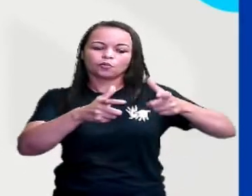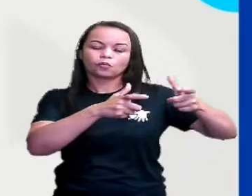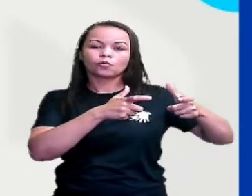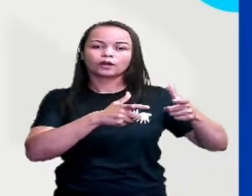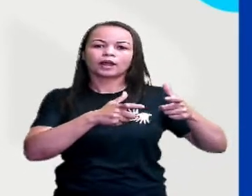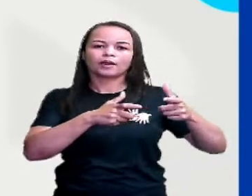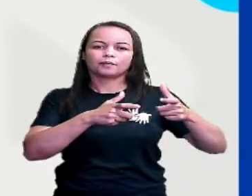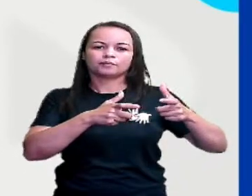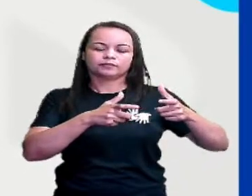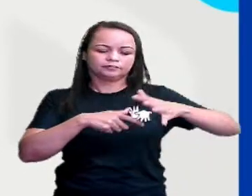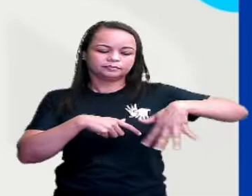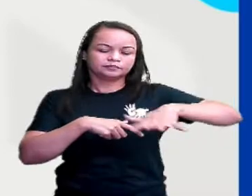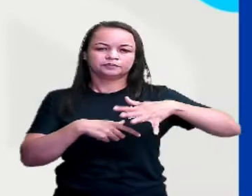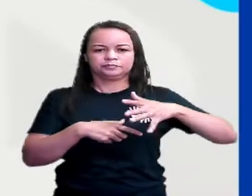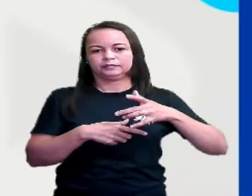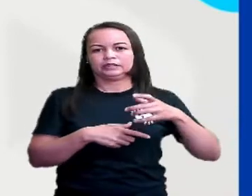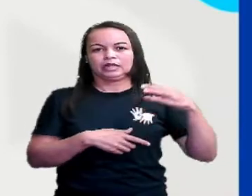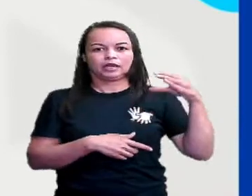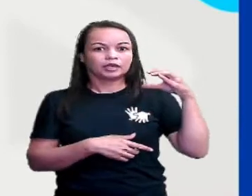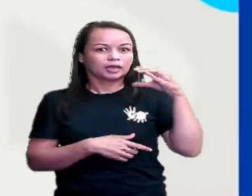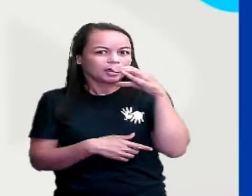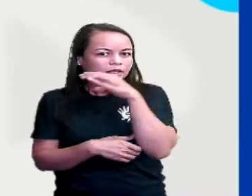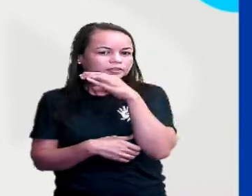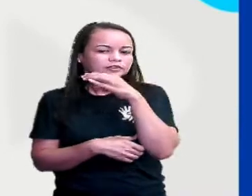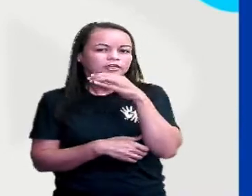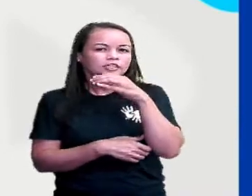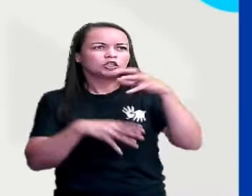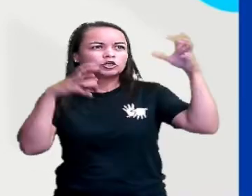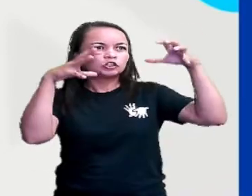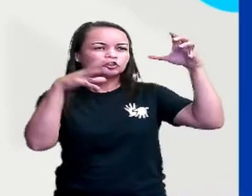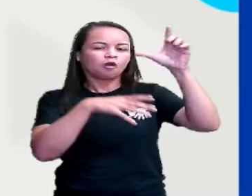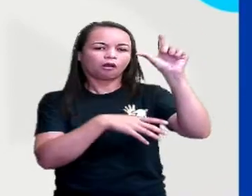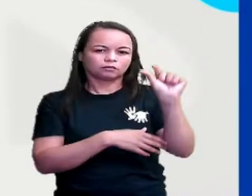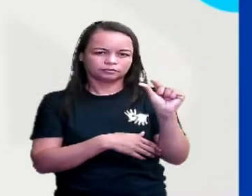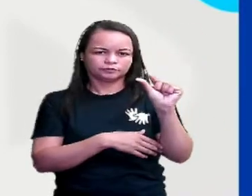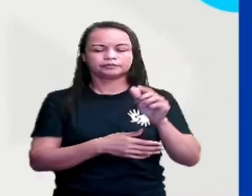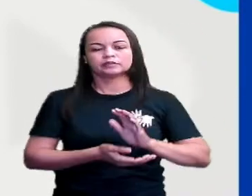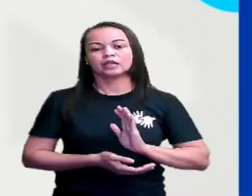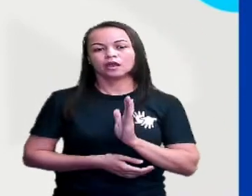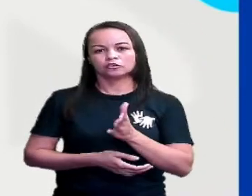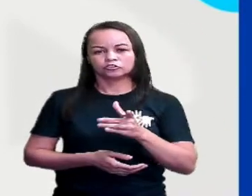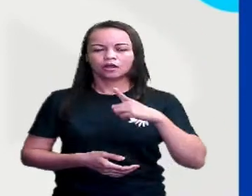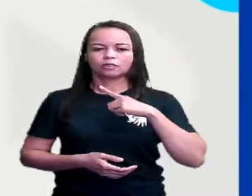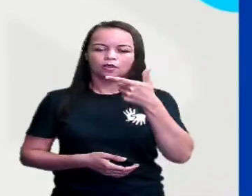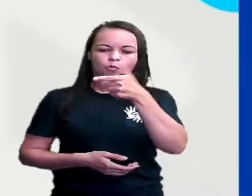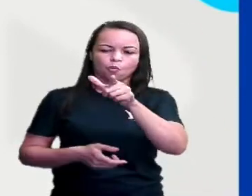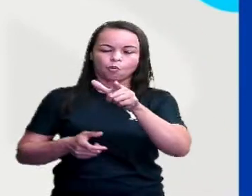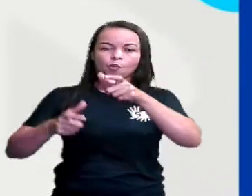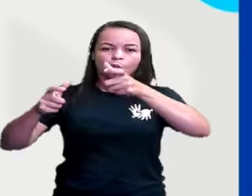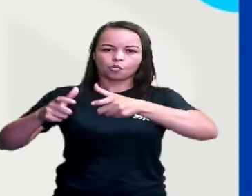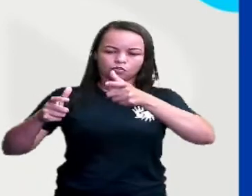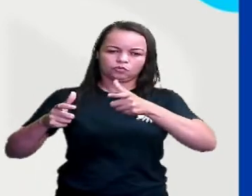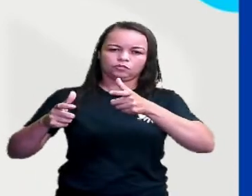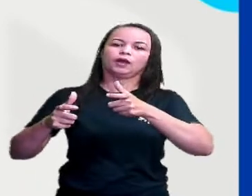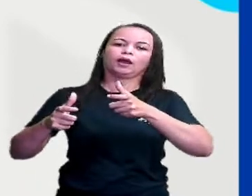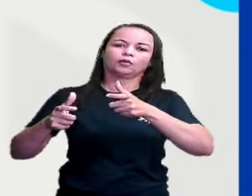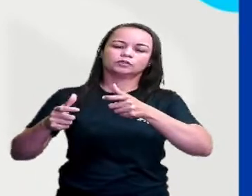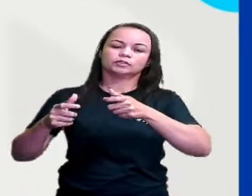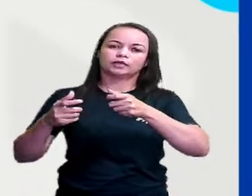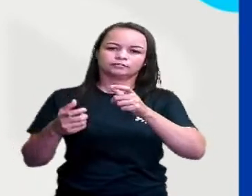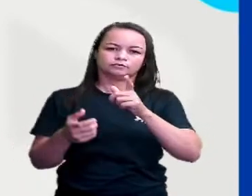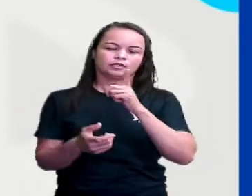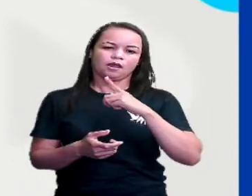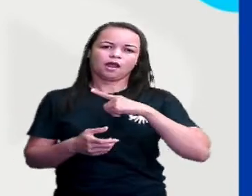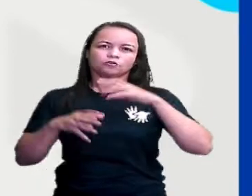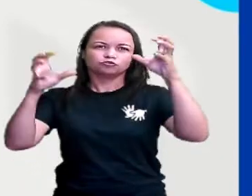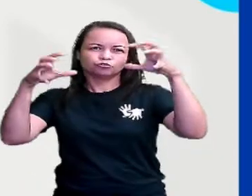chuva. Já existem plantas com raízes mais abundantes que absorvem uma maior capacidade de água e de nutrientes. E